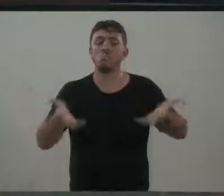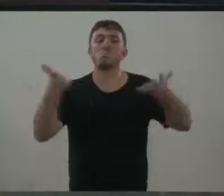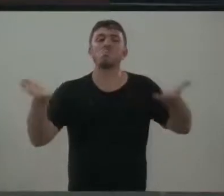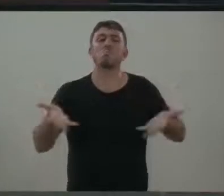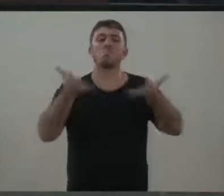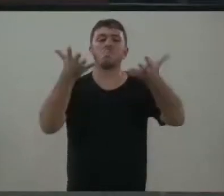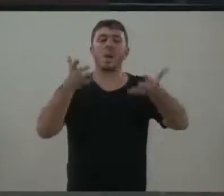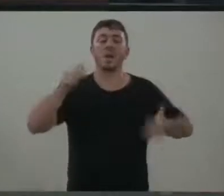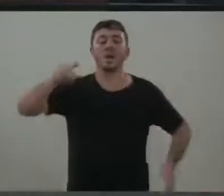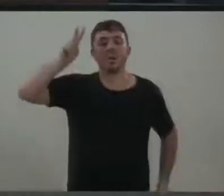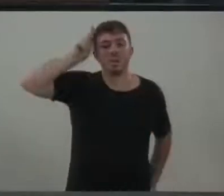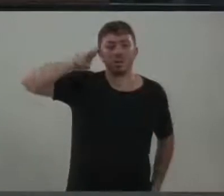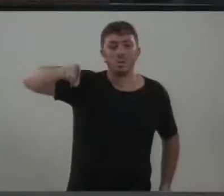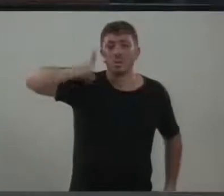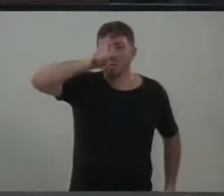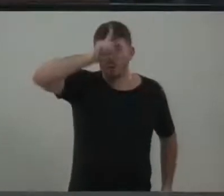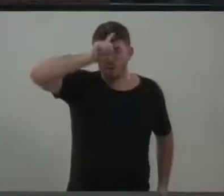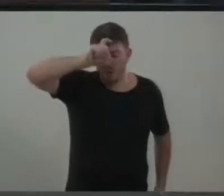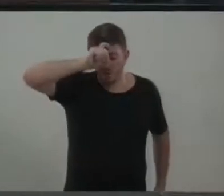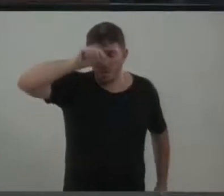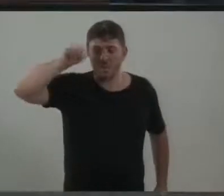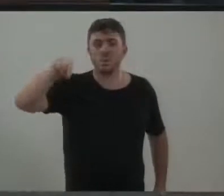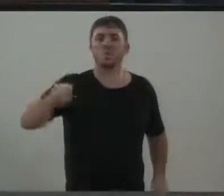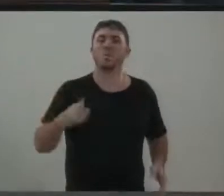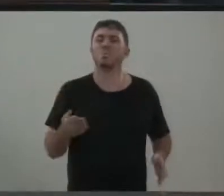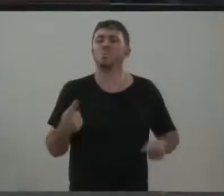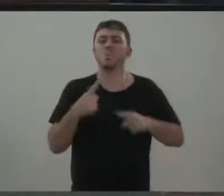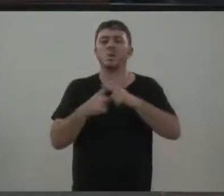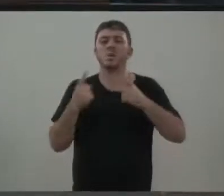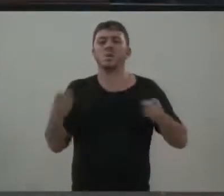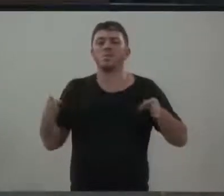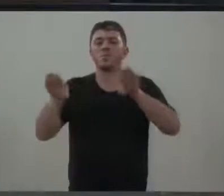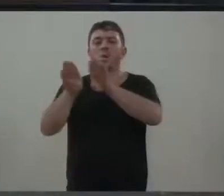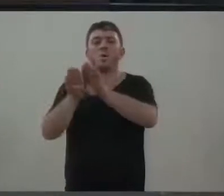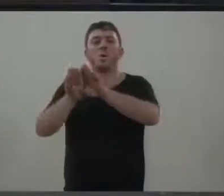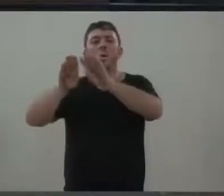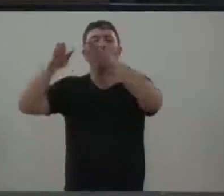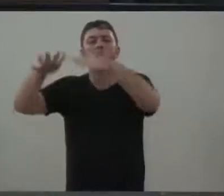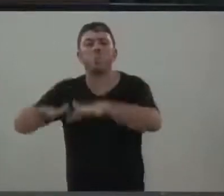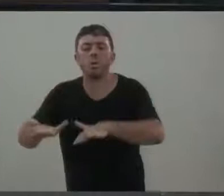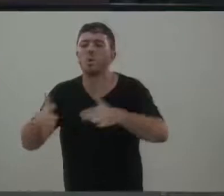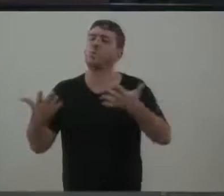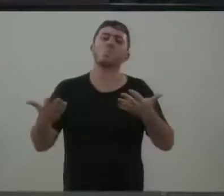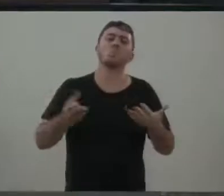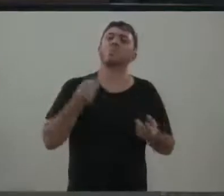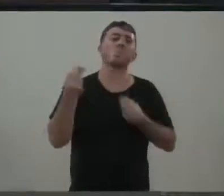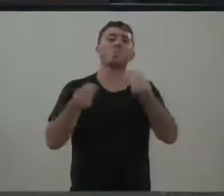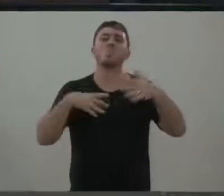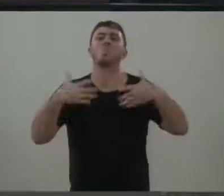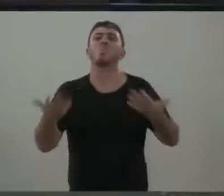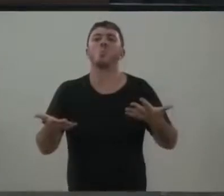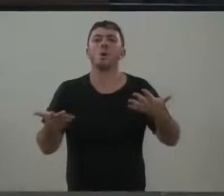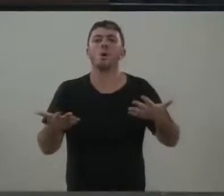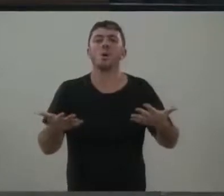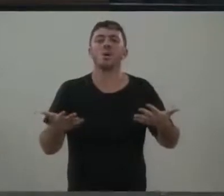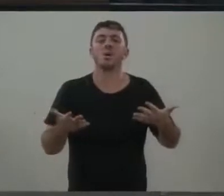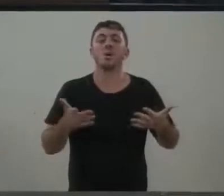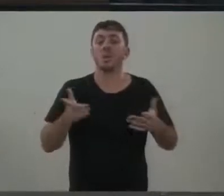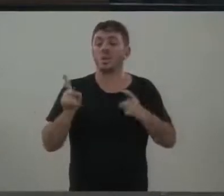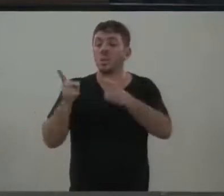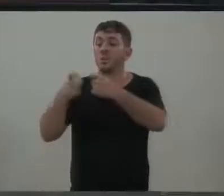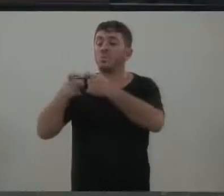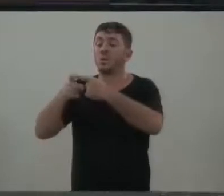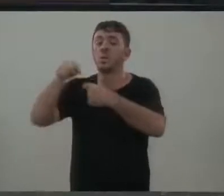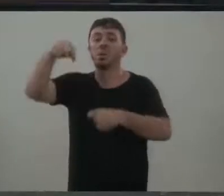A história da Santa Casa, porque fechou ou regrediu, por que não? Qual é a história da Santa Casa dos médicos do